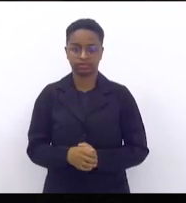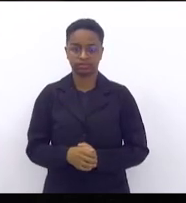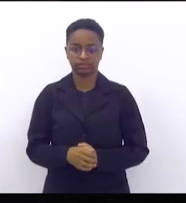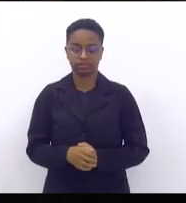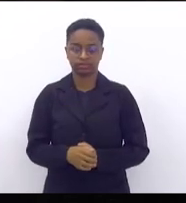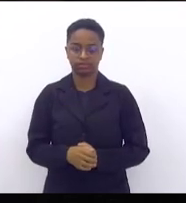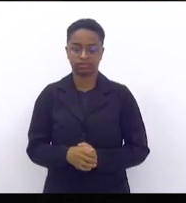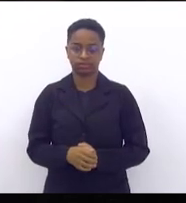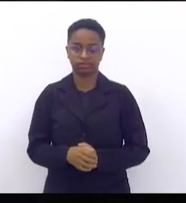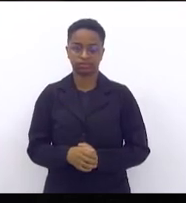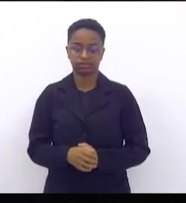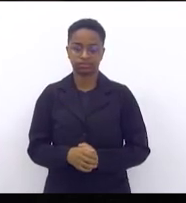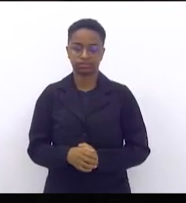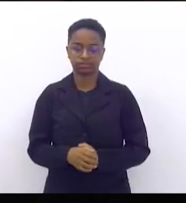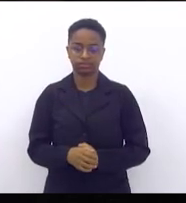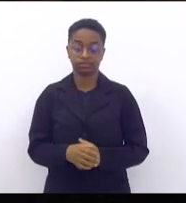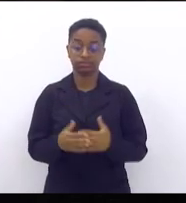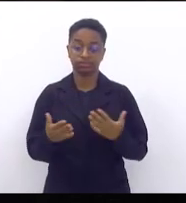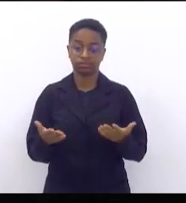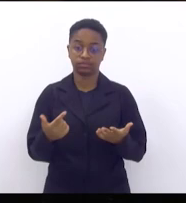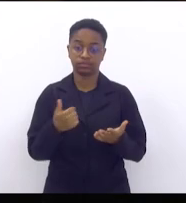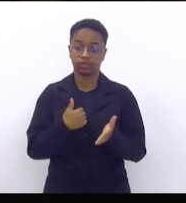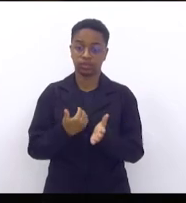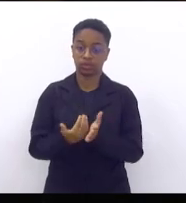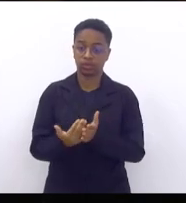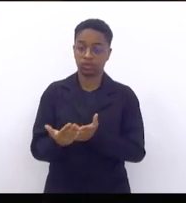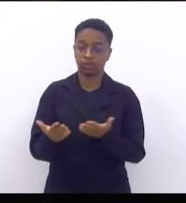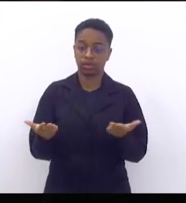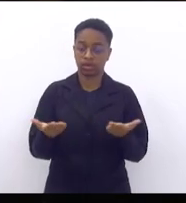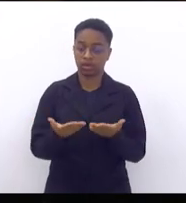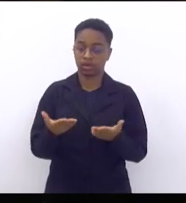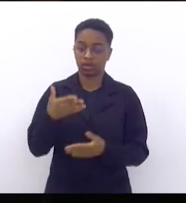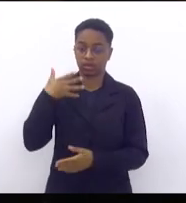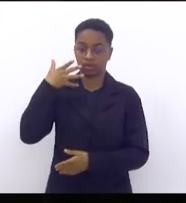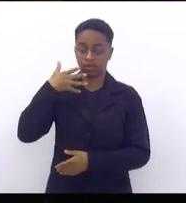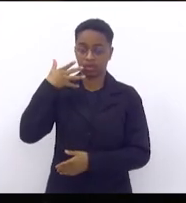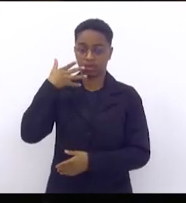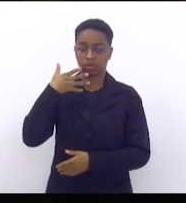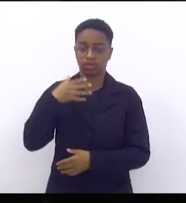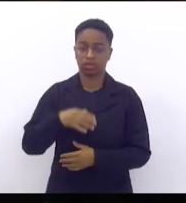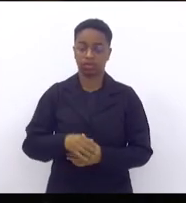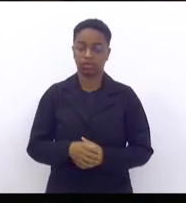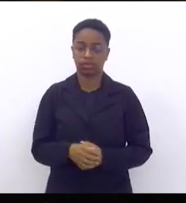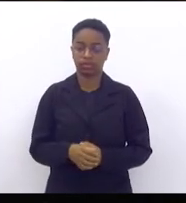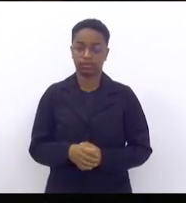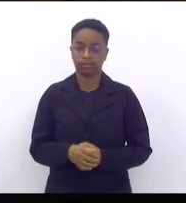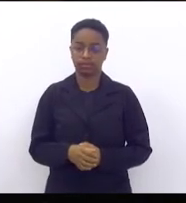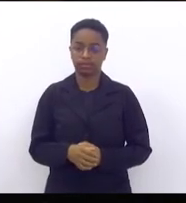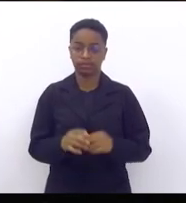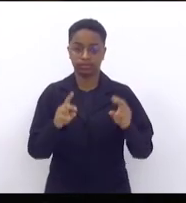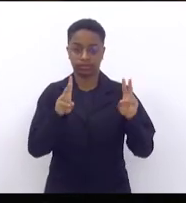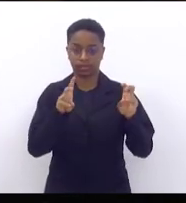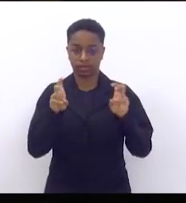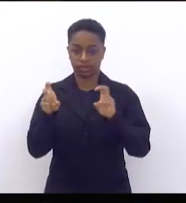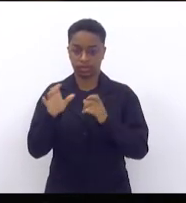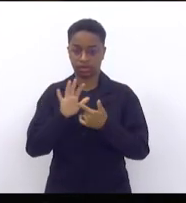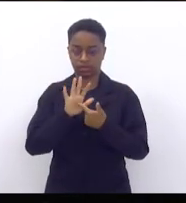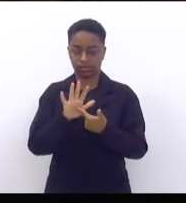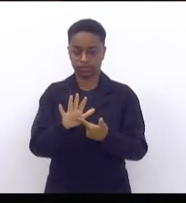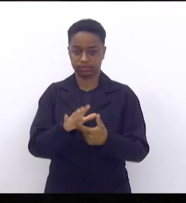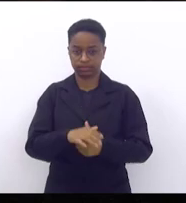abrir o nosso expediente inicial com esse tema, senhor